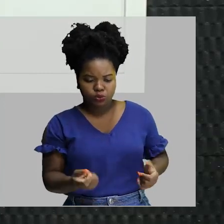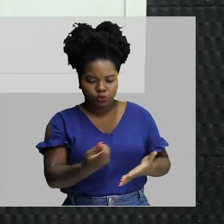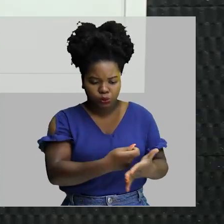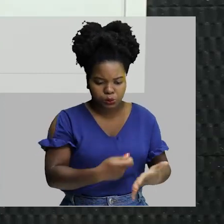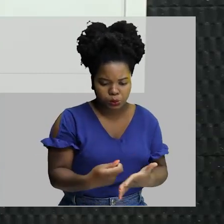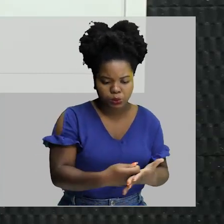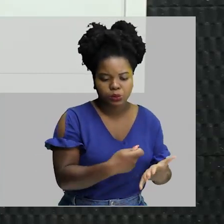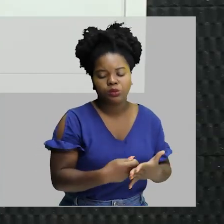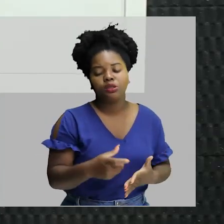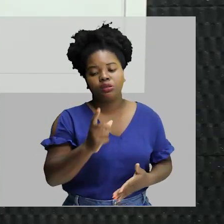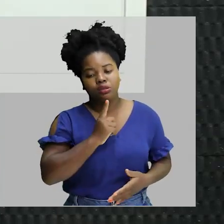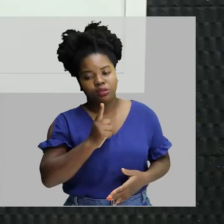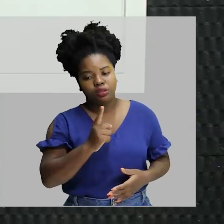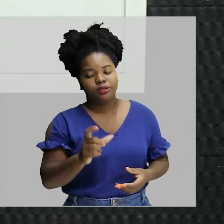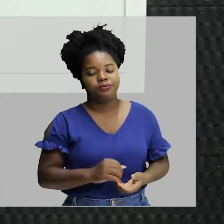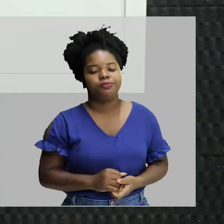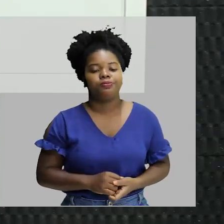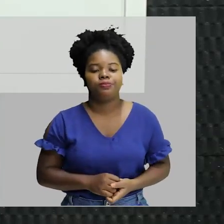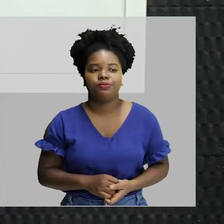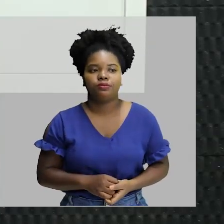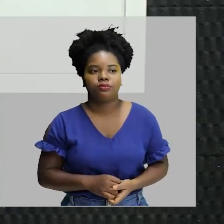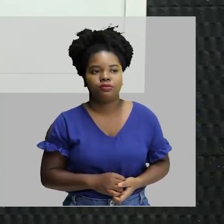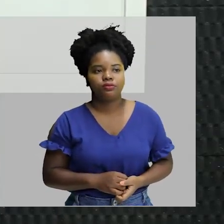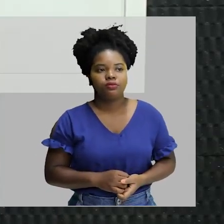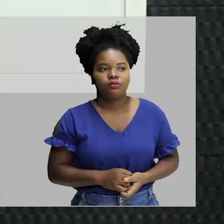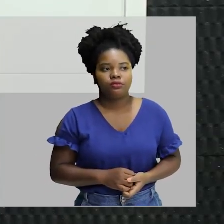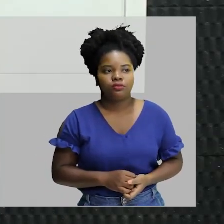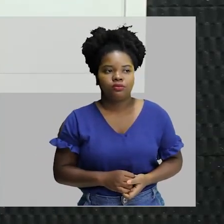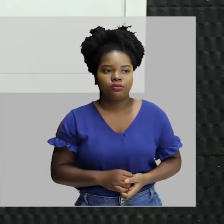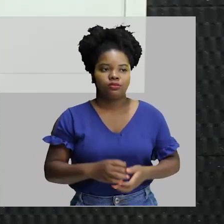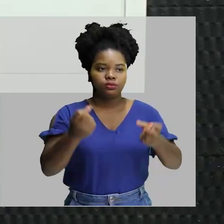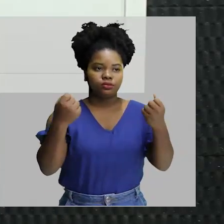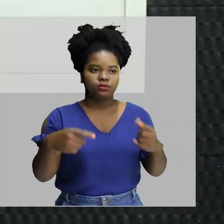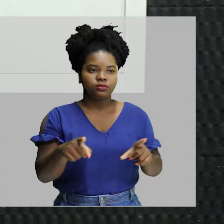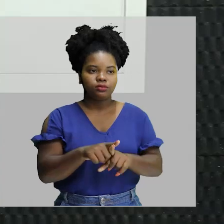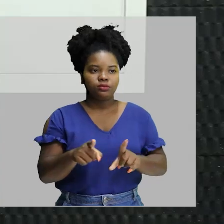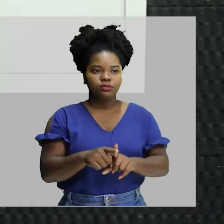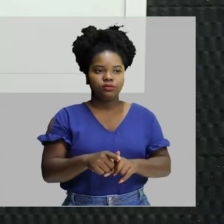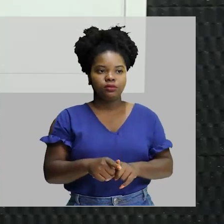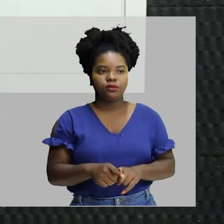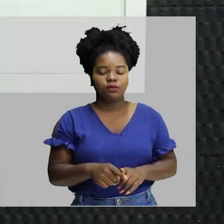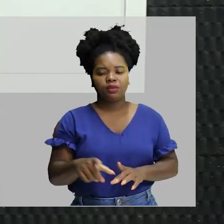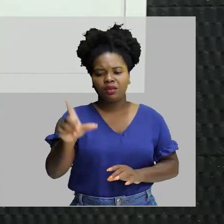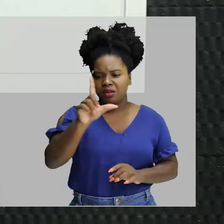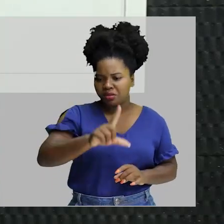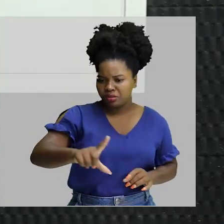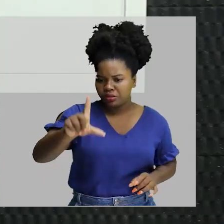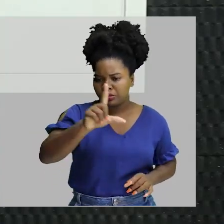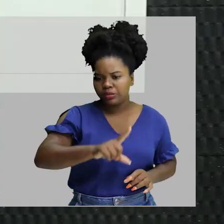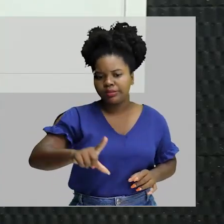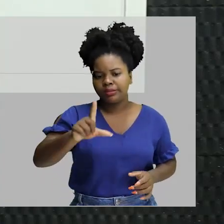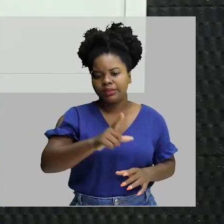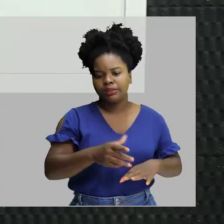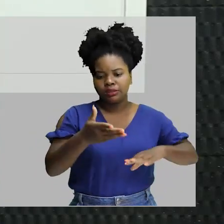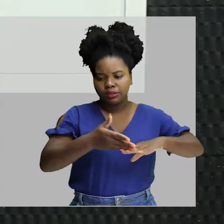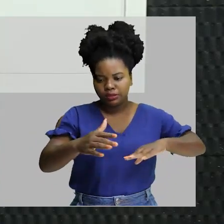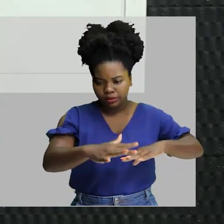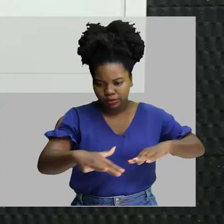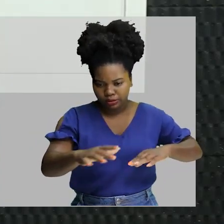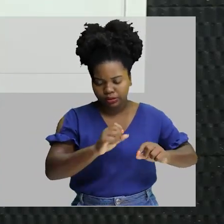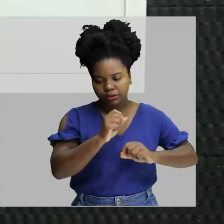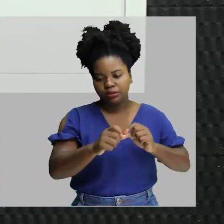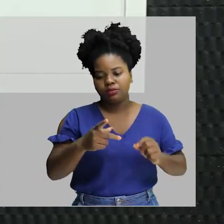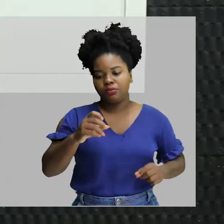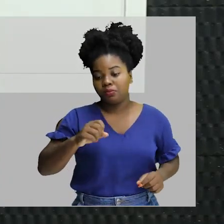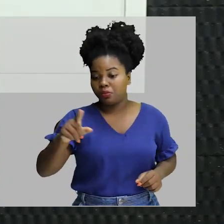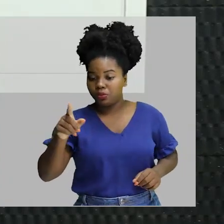partir desses elementos. Bom, é válido citar a vocês que essas literaturas mais contemporâneas, ou chamamos